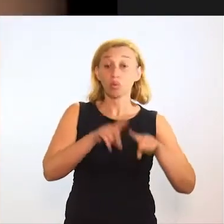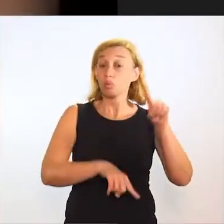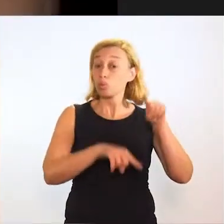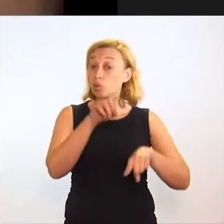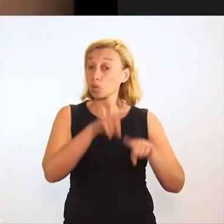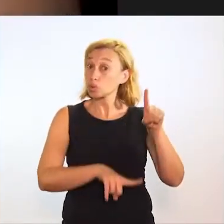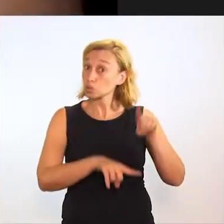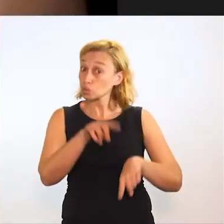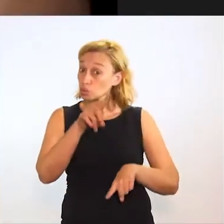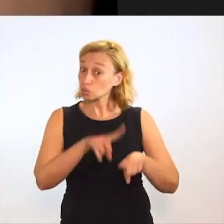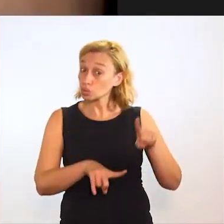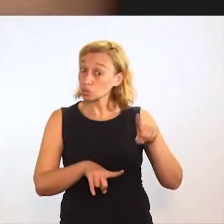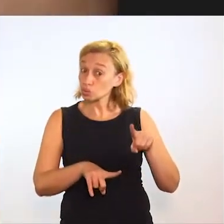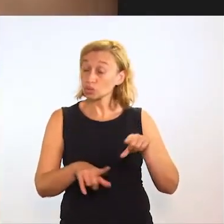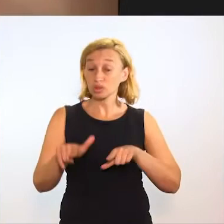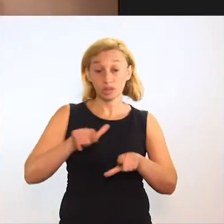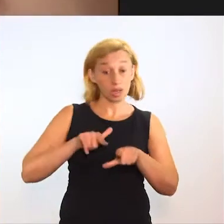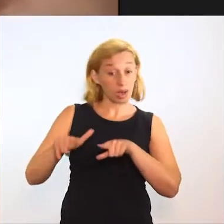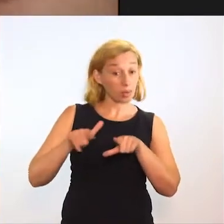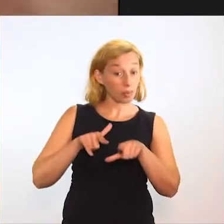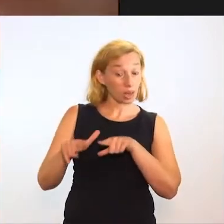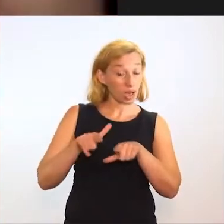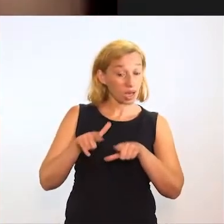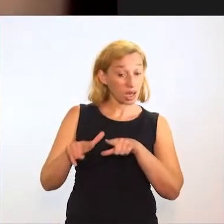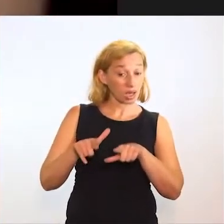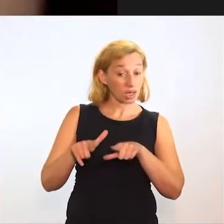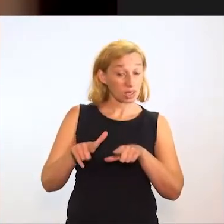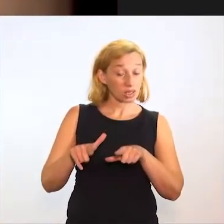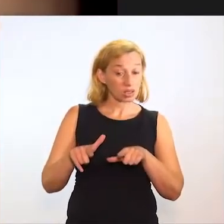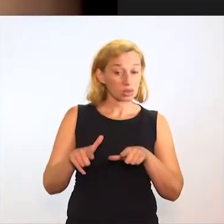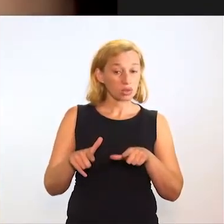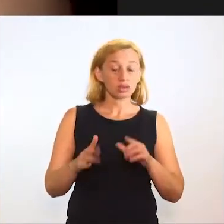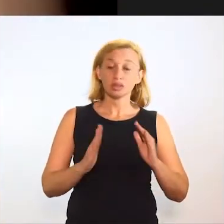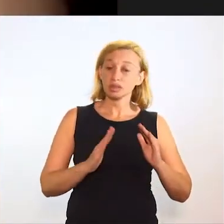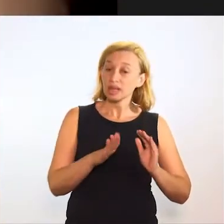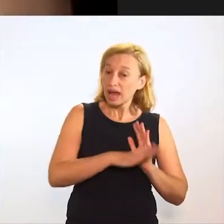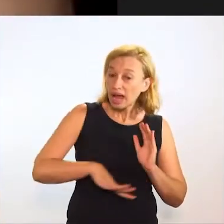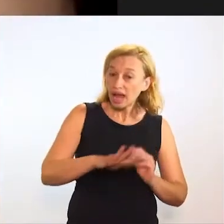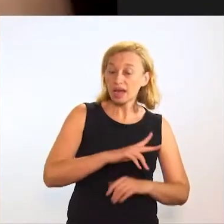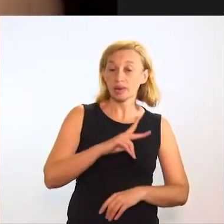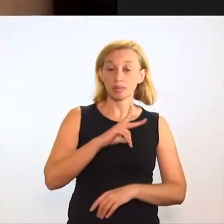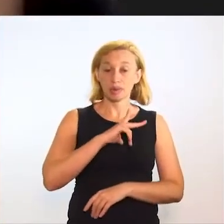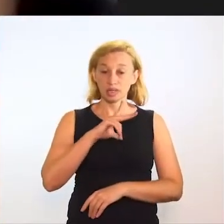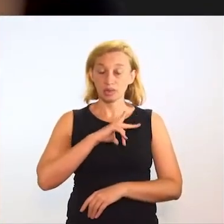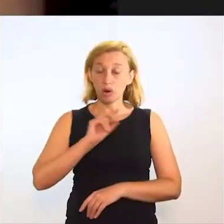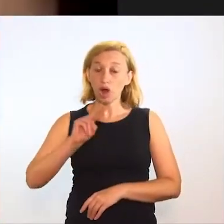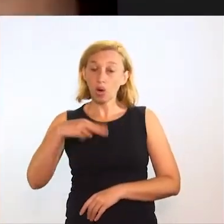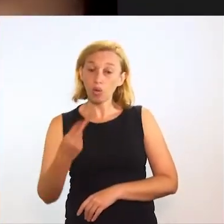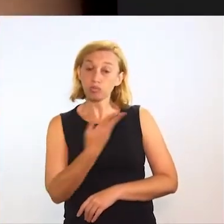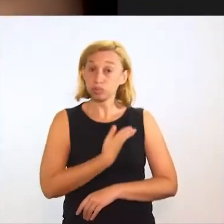social sobre os produtos e serviços, tanto na esfera privada quanto na esfera